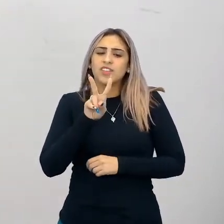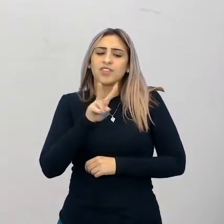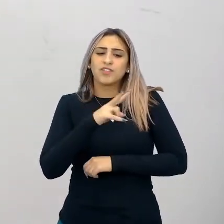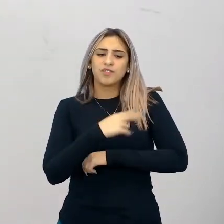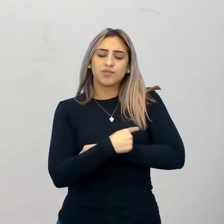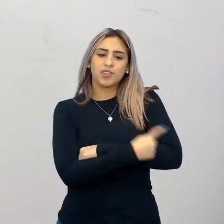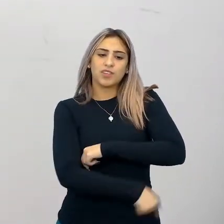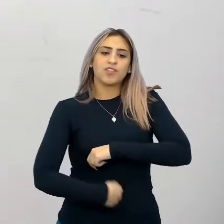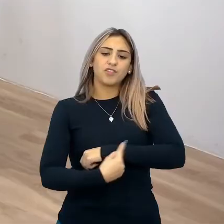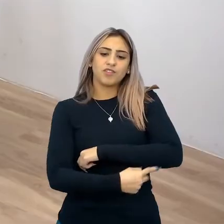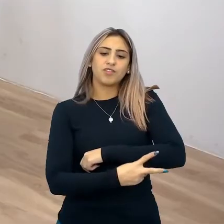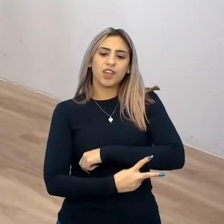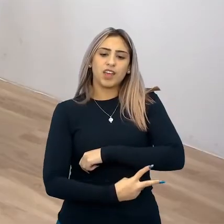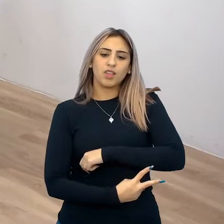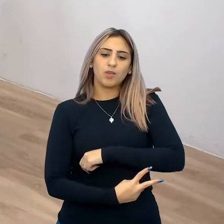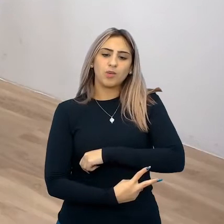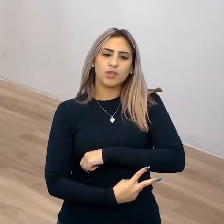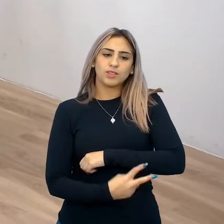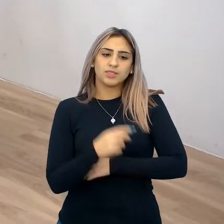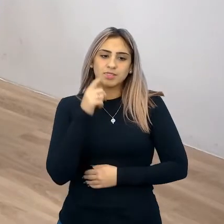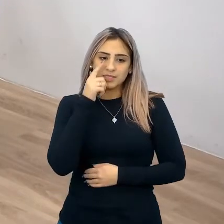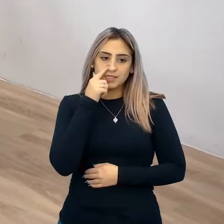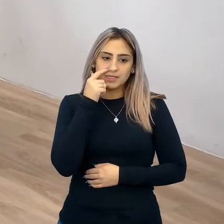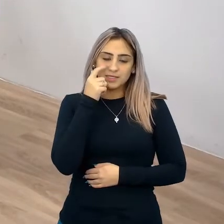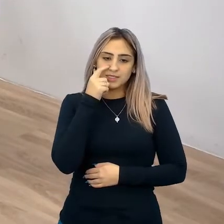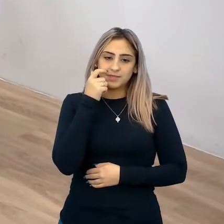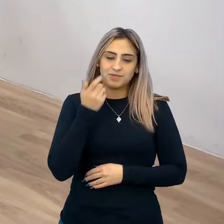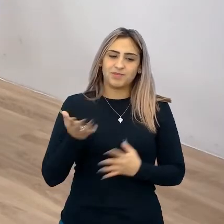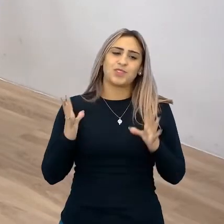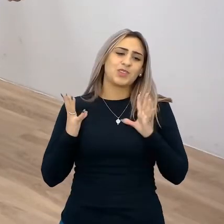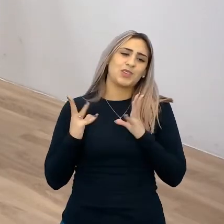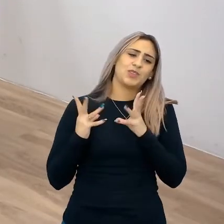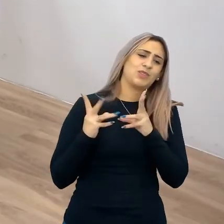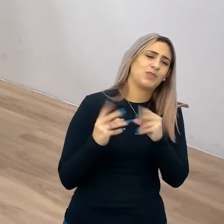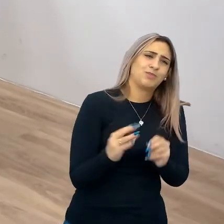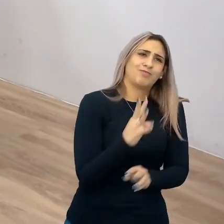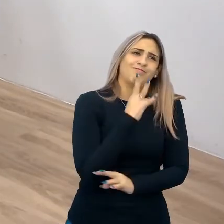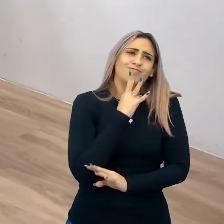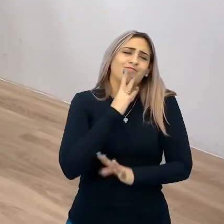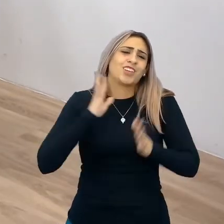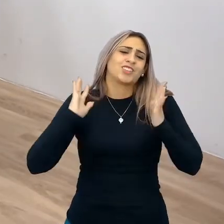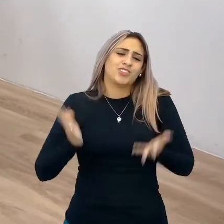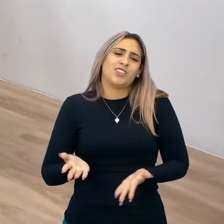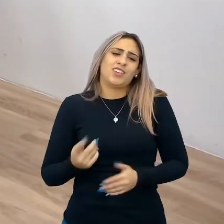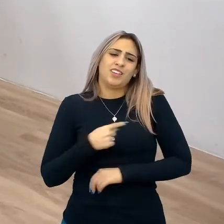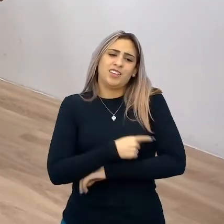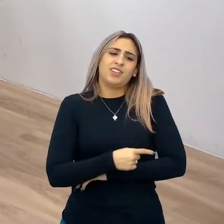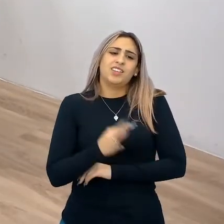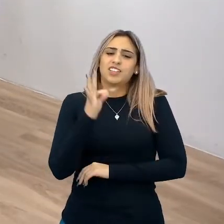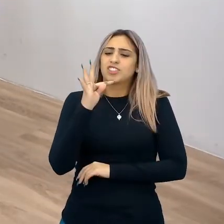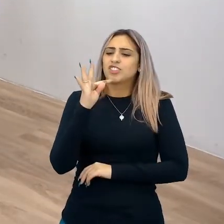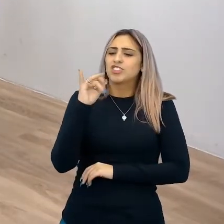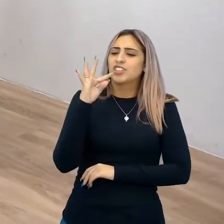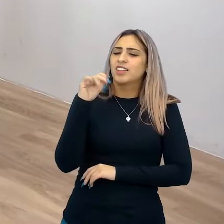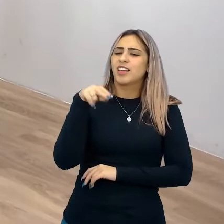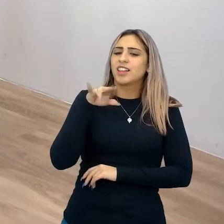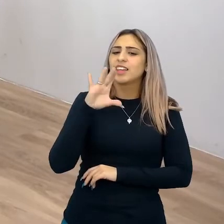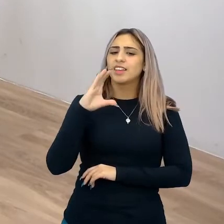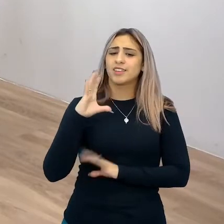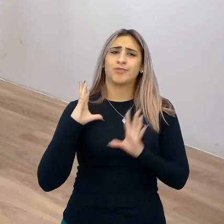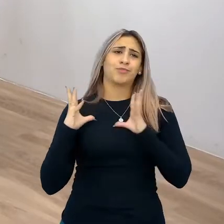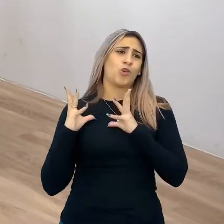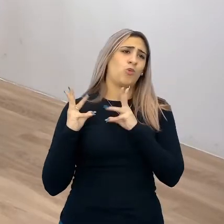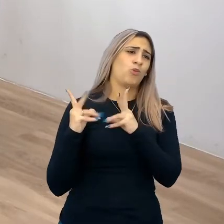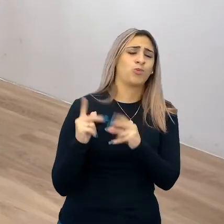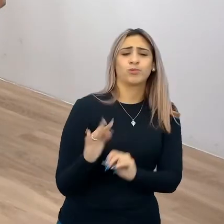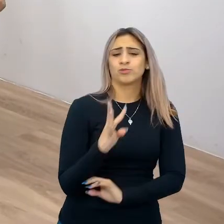Ultimato. Não, nunca vi falar. Não, já tá batido, né? Todo mundo fala desse filme. Titanic. Assiste lá.